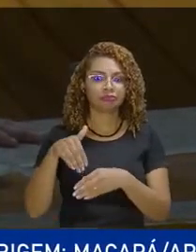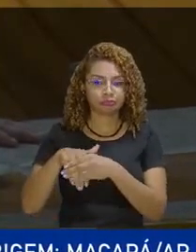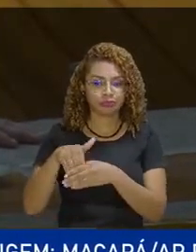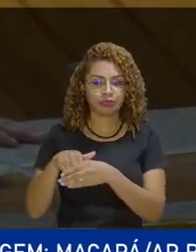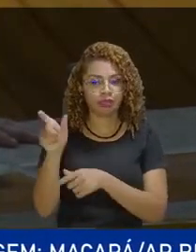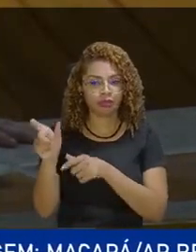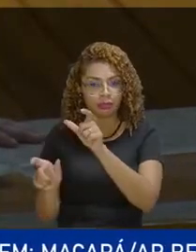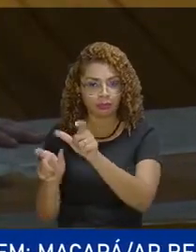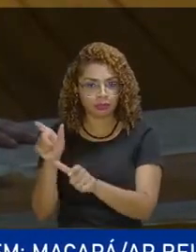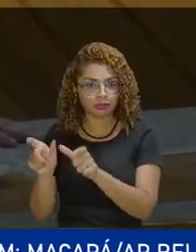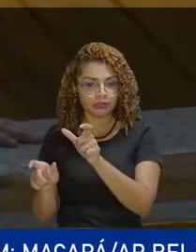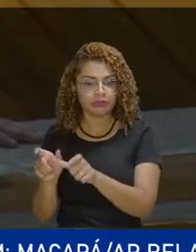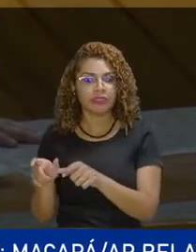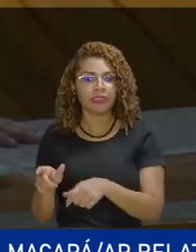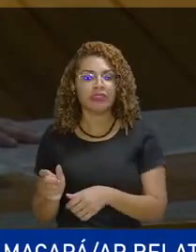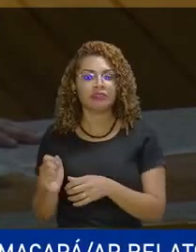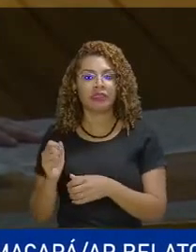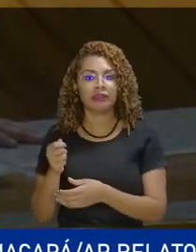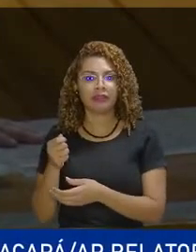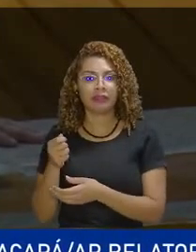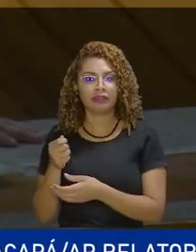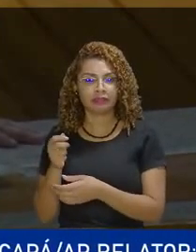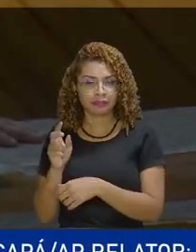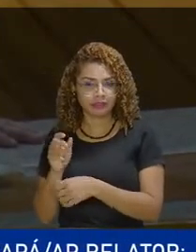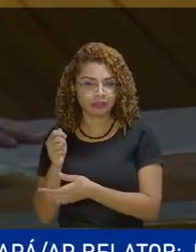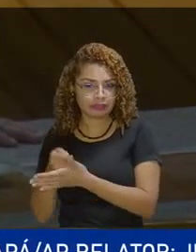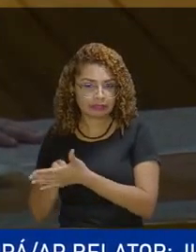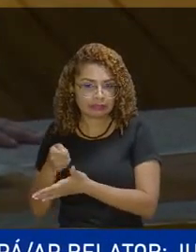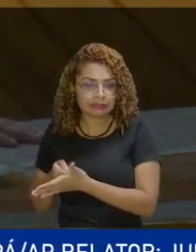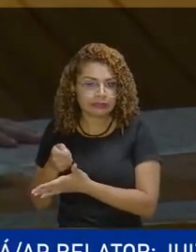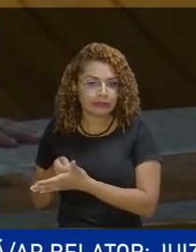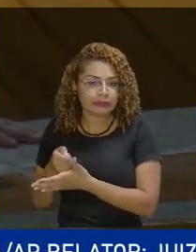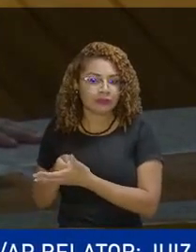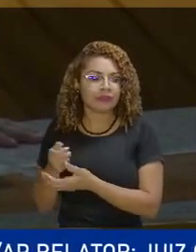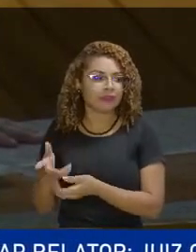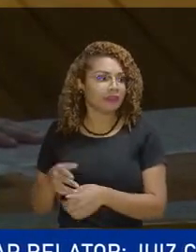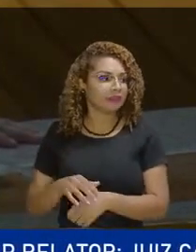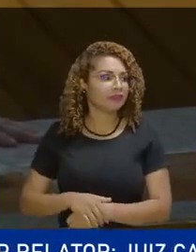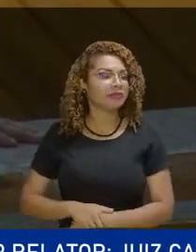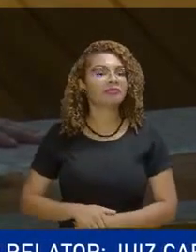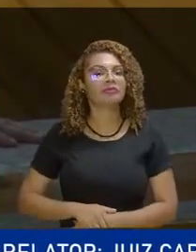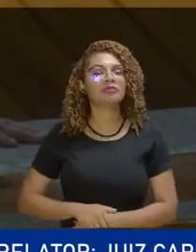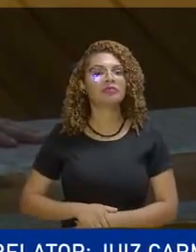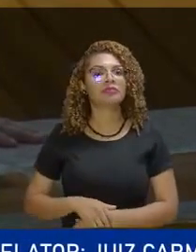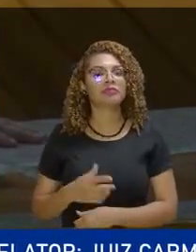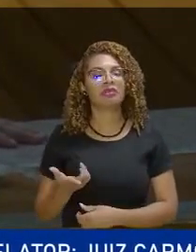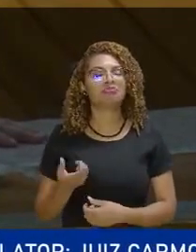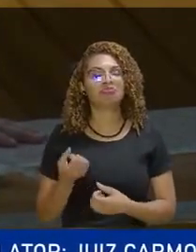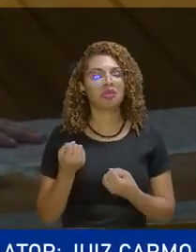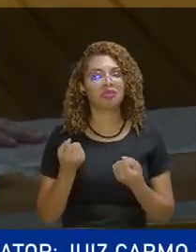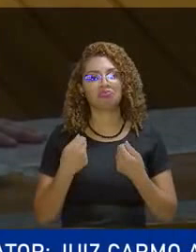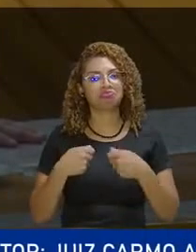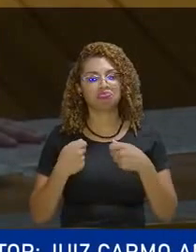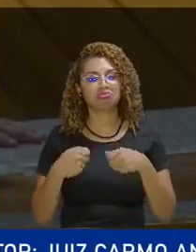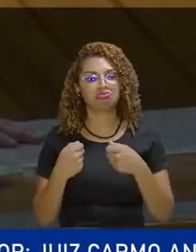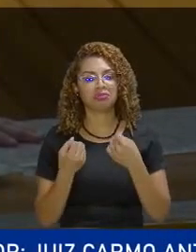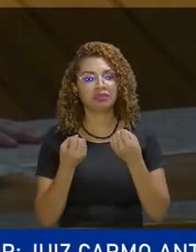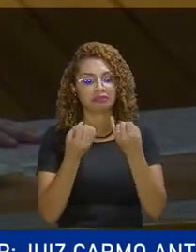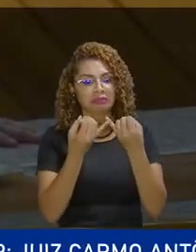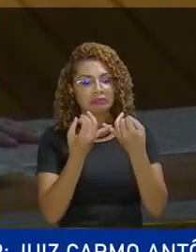Excelência, o relator também já afirmou, há muito foi superado. Não é necessário fazer essa conexão, até porque,